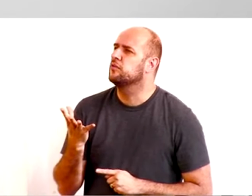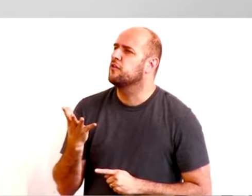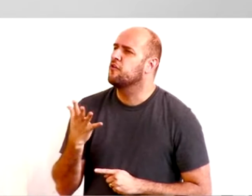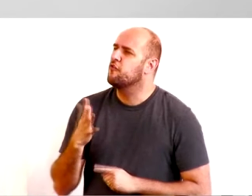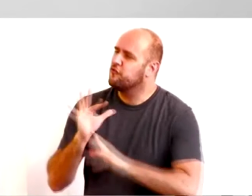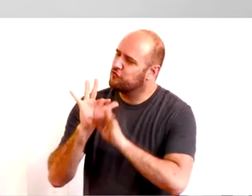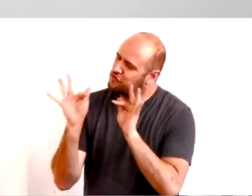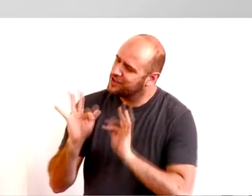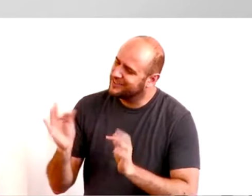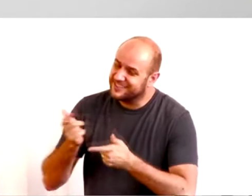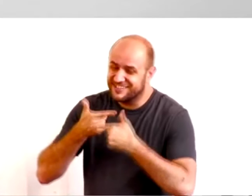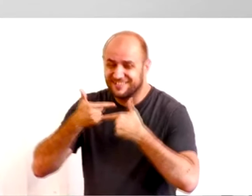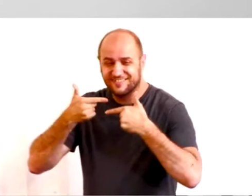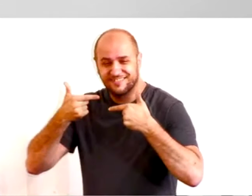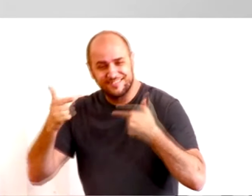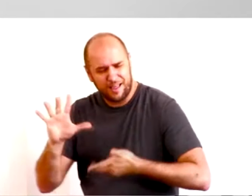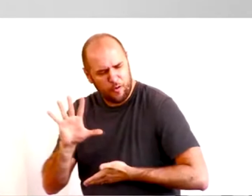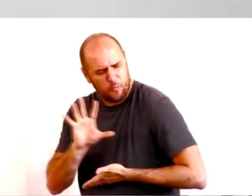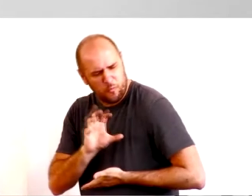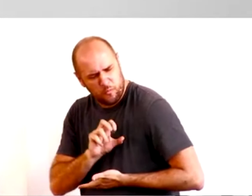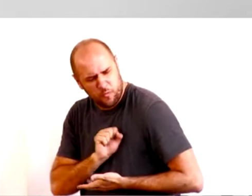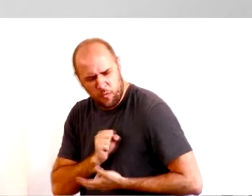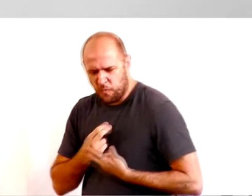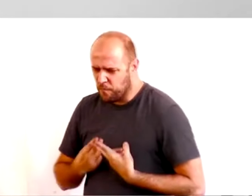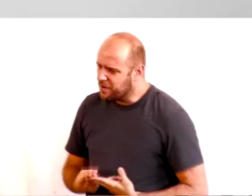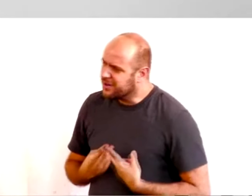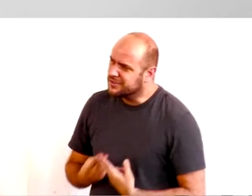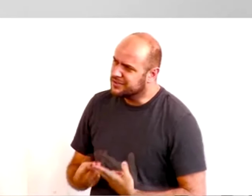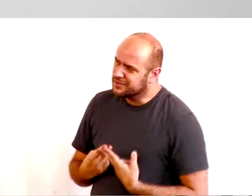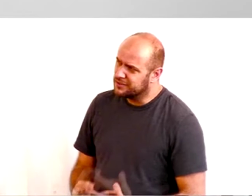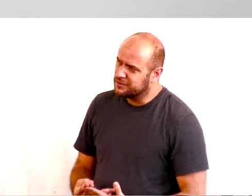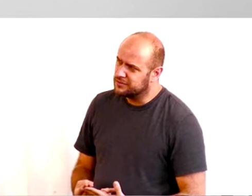as pessoas, é amoroso e paciente,